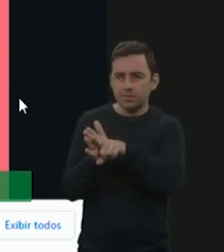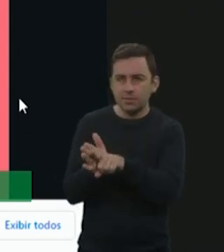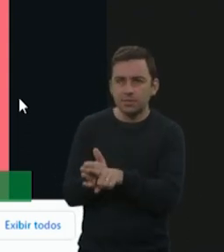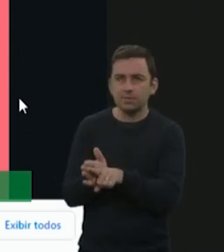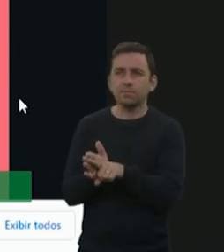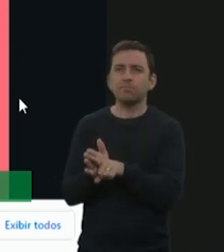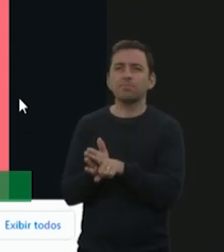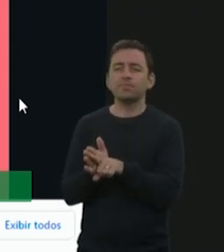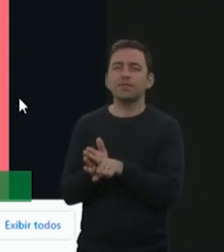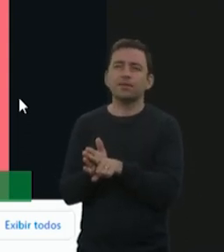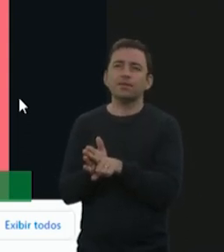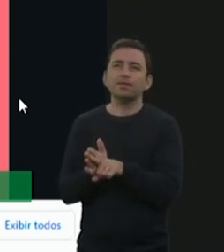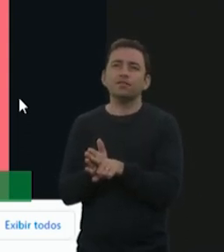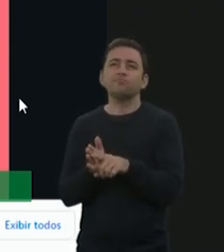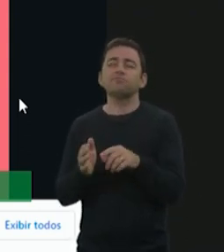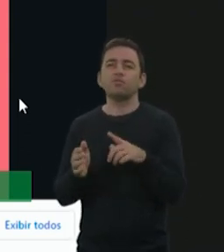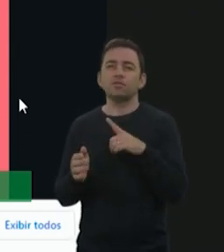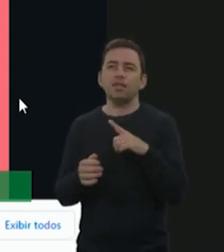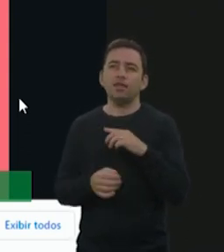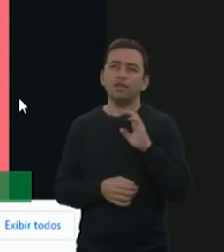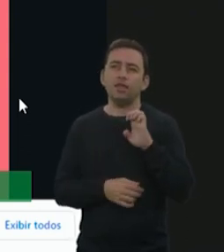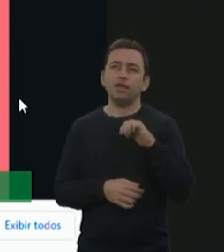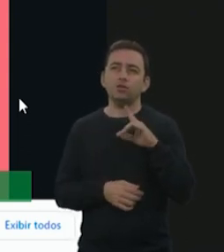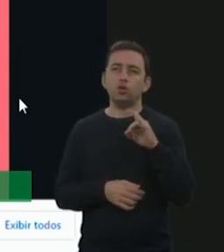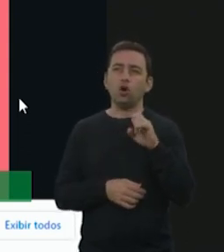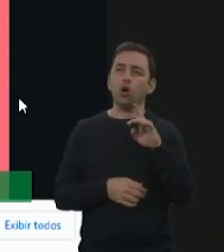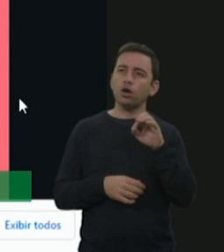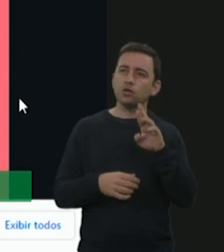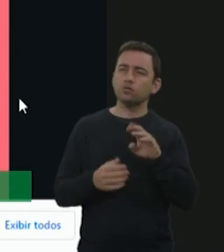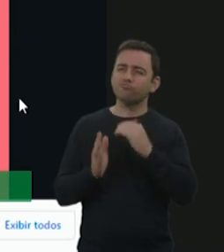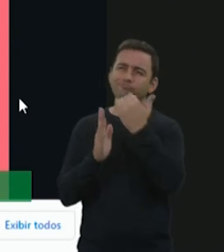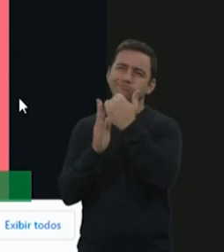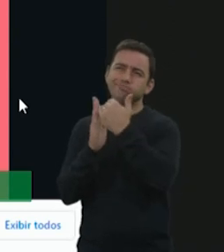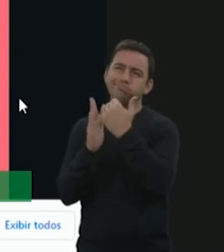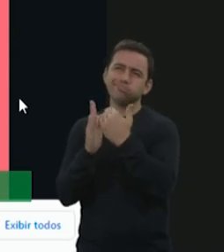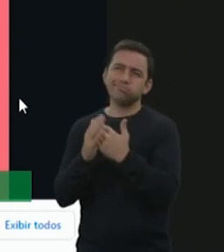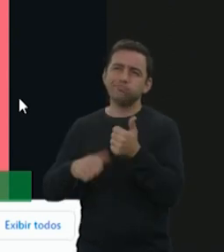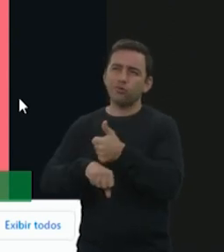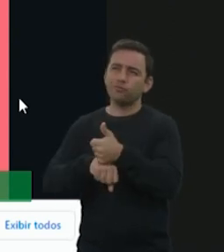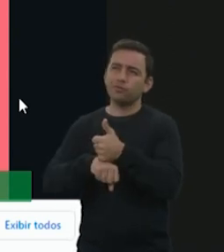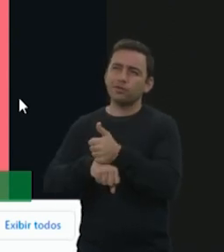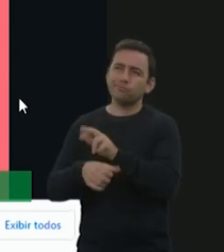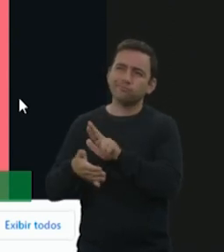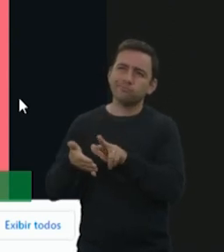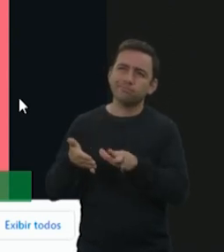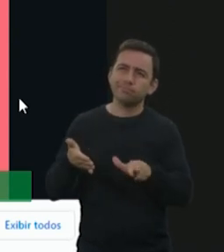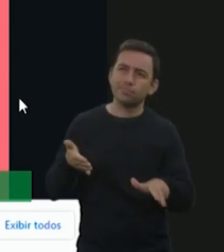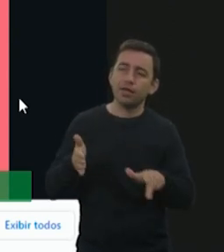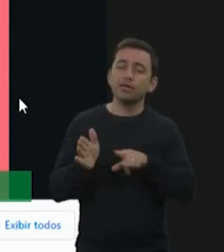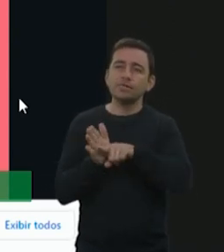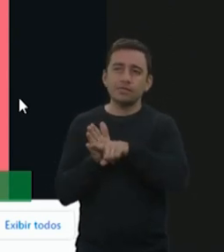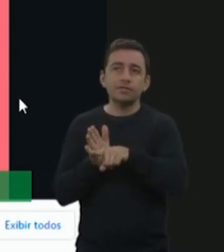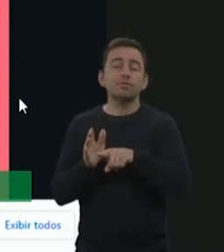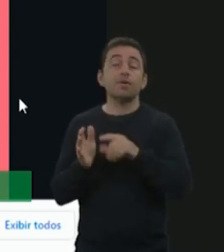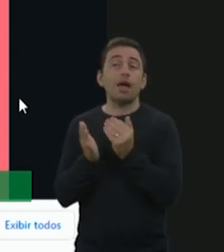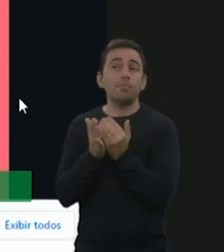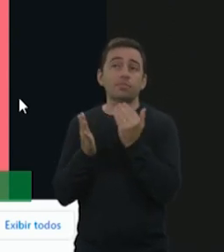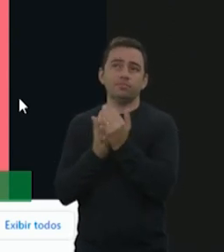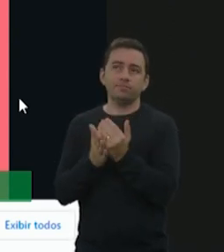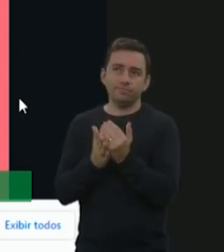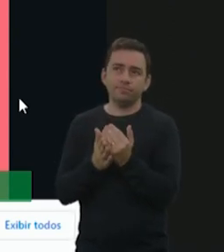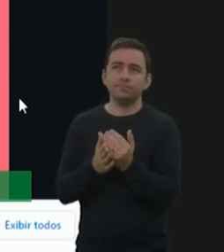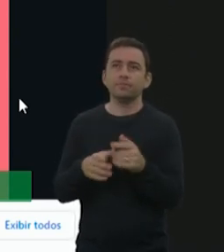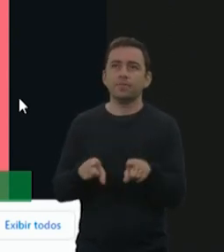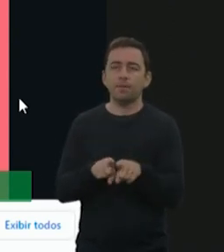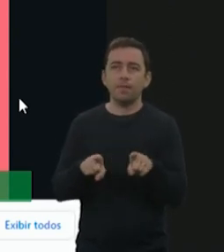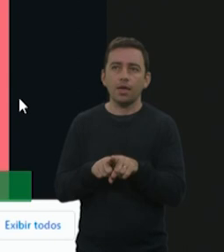acompanhamento. Então, lá nós temos endocrinologistas, geneticistas, pneumologistas e hematologistas, onde se faz os exames complementares. O acompanhamento,